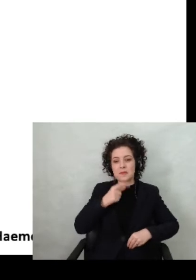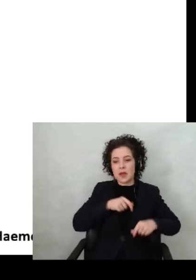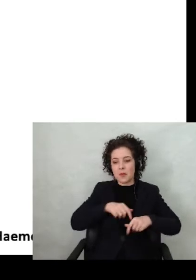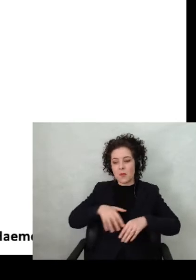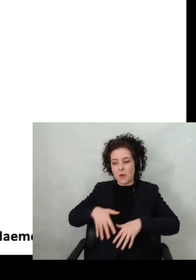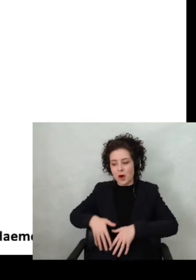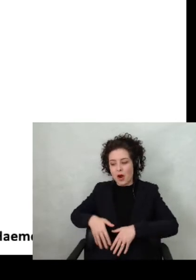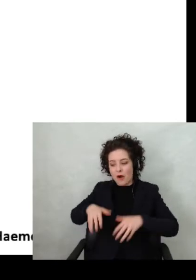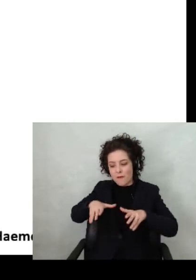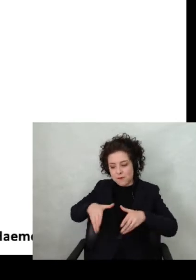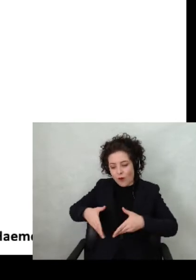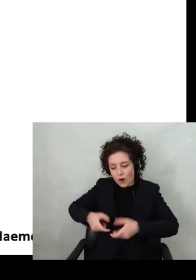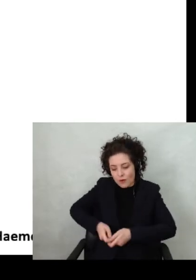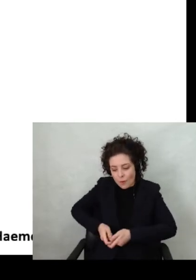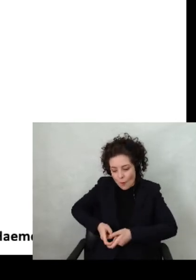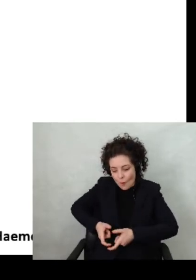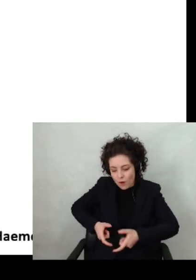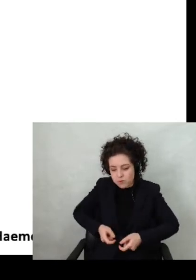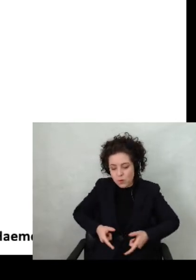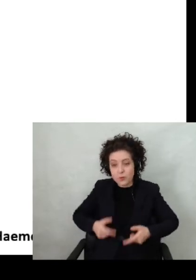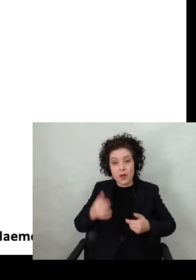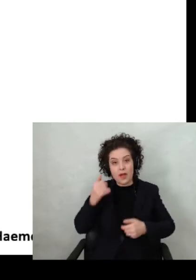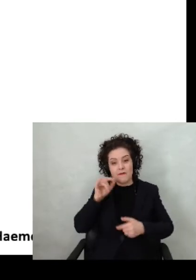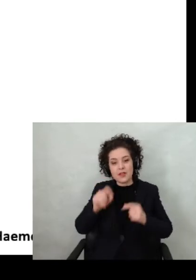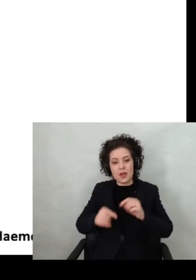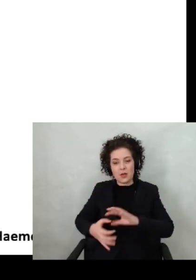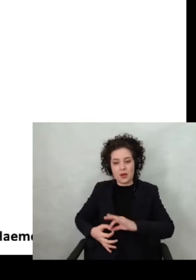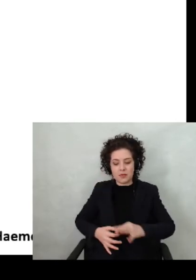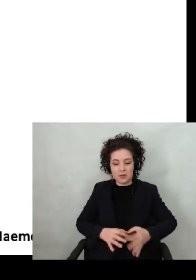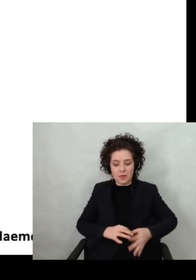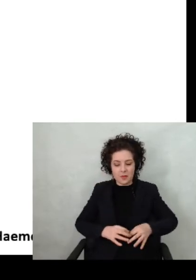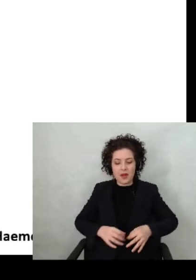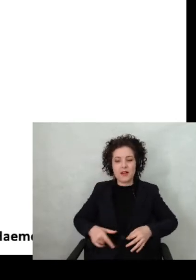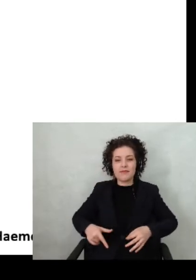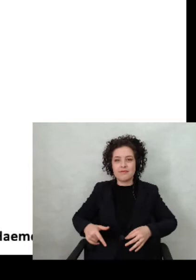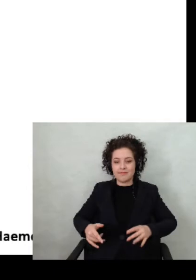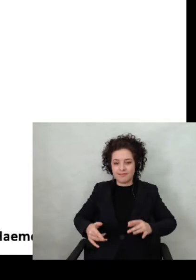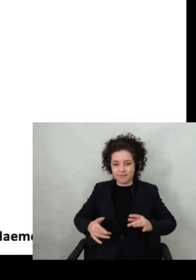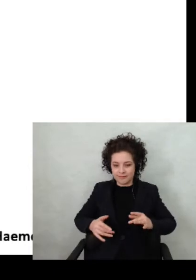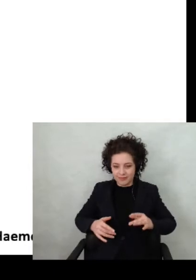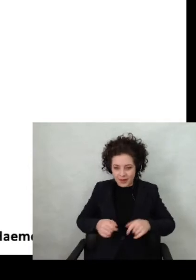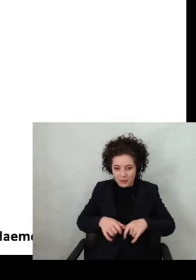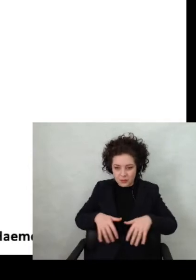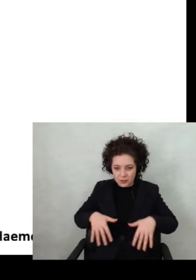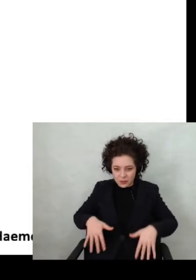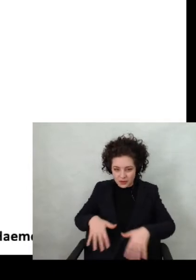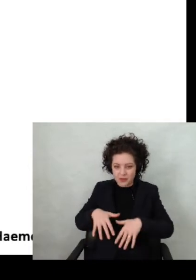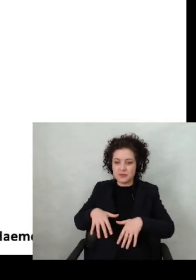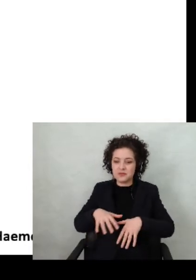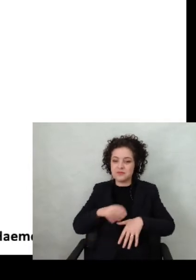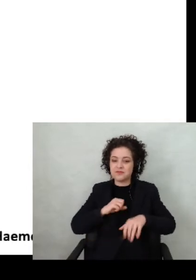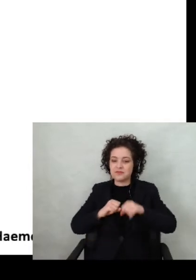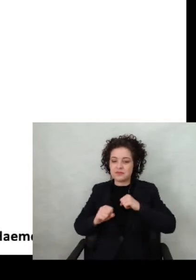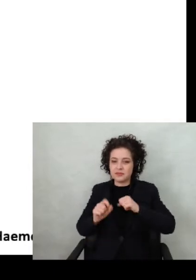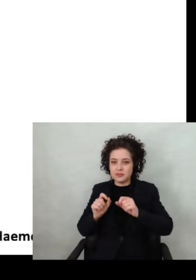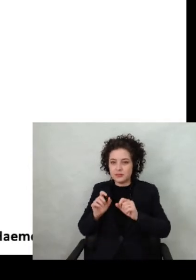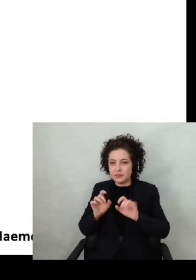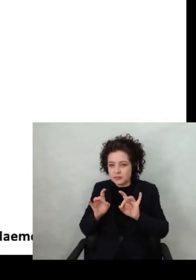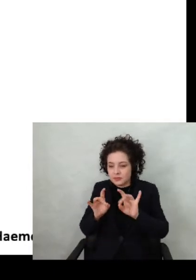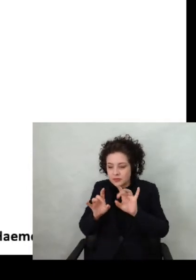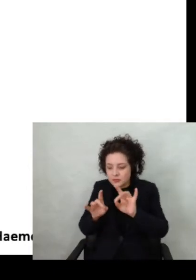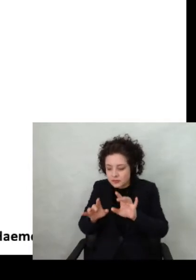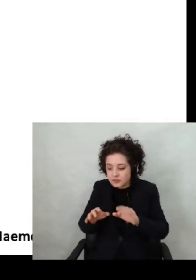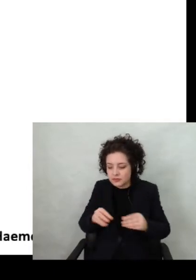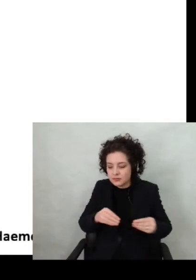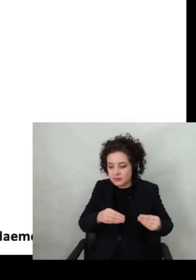pode reduzir a ligação dos neutrófilos por receptores específicos que desencadeiam